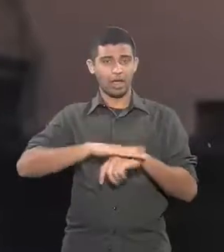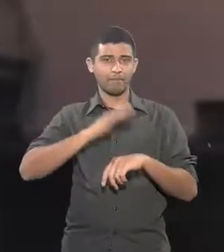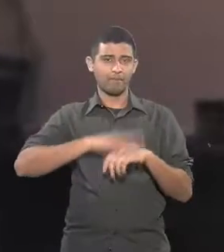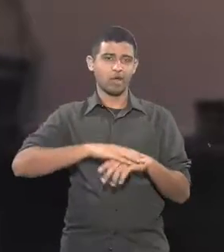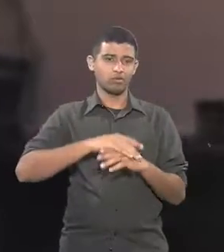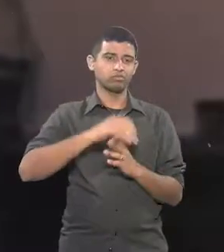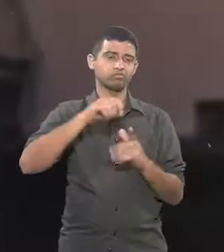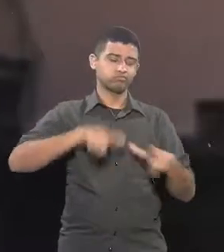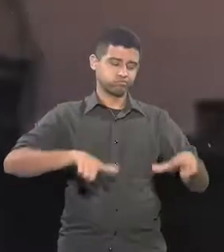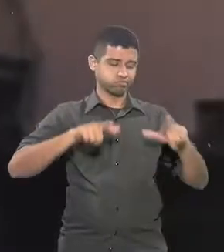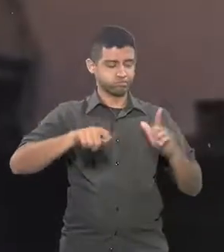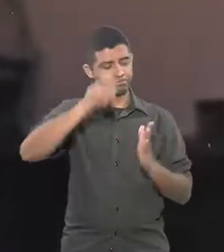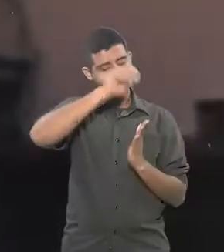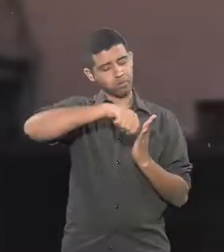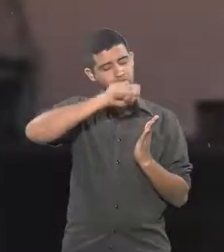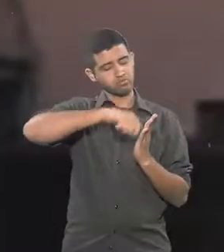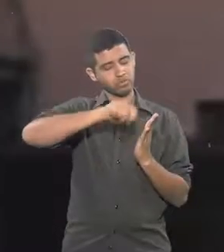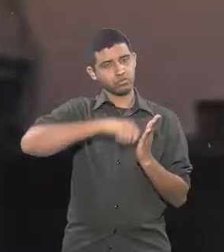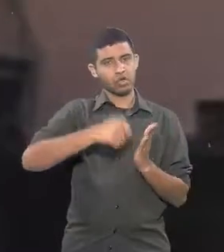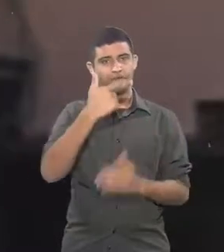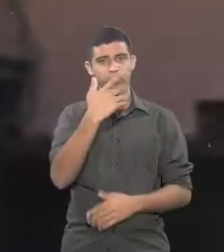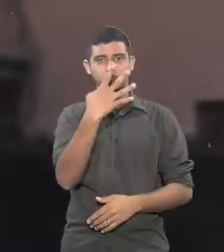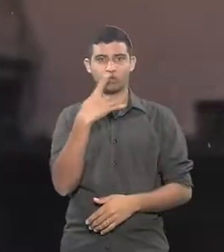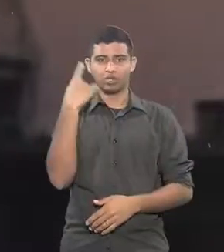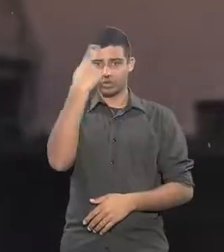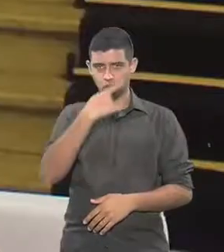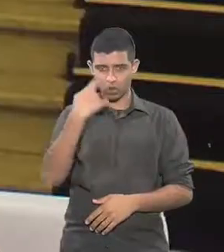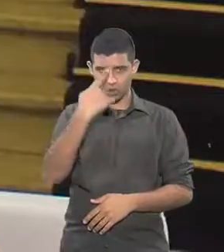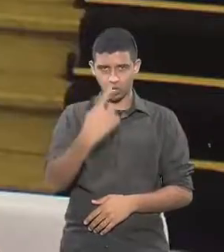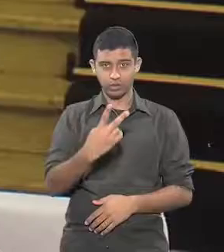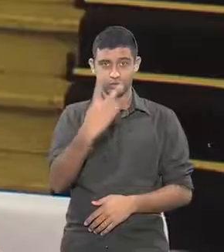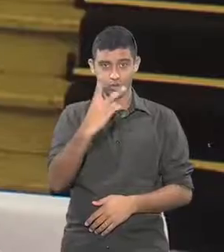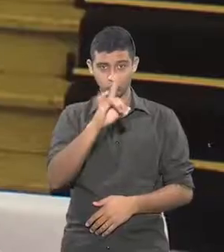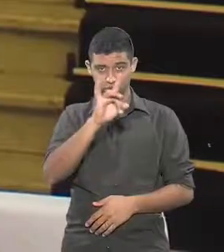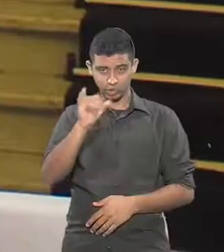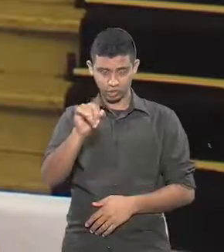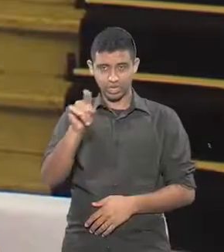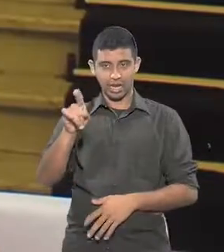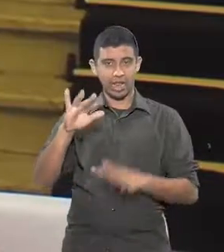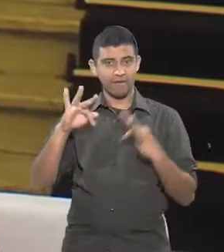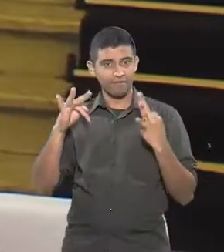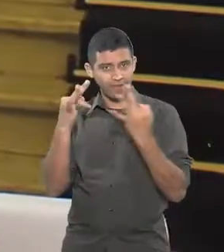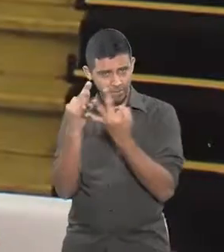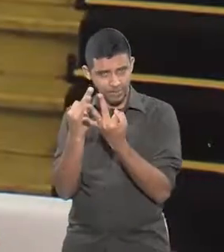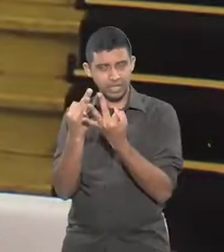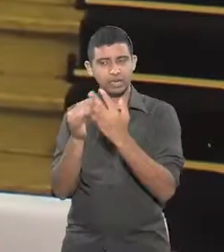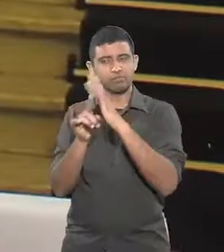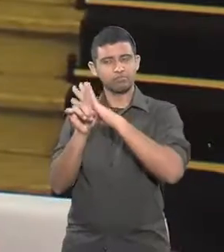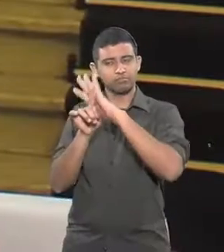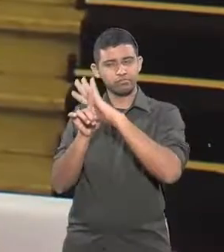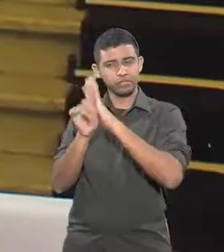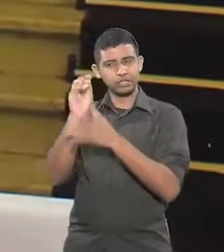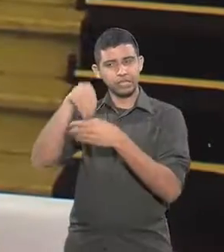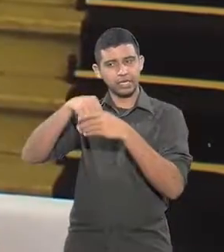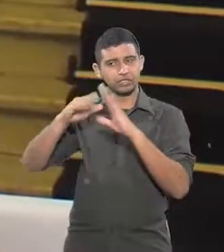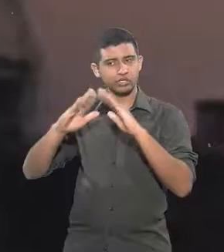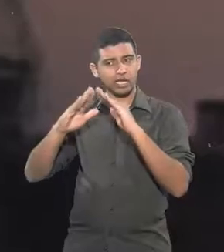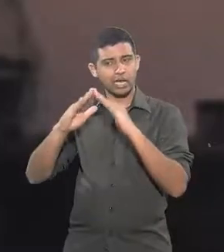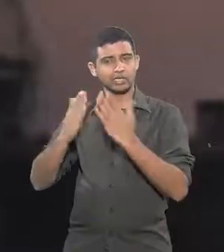anotem durante 24 horas, né? E por 2 dias, daqueles dias que a família, que a pesquisa está no domicílio,